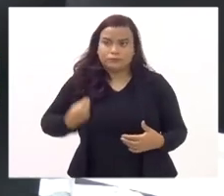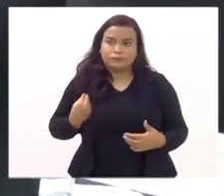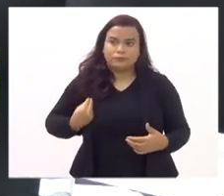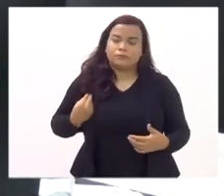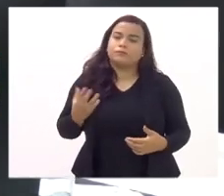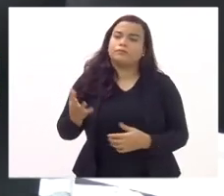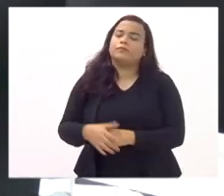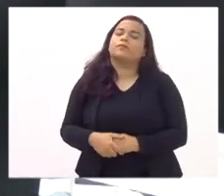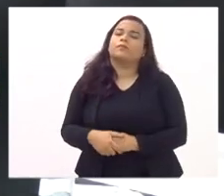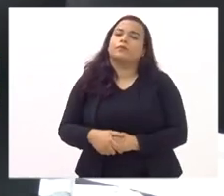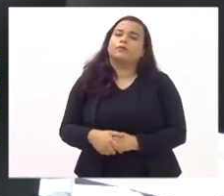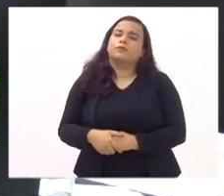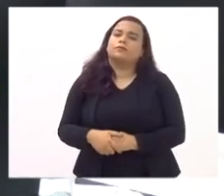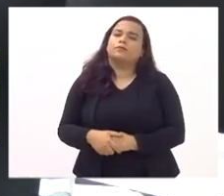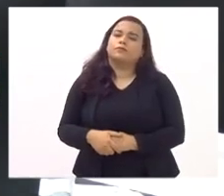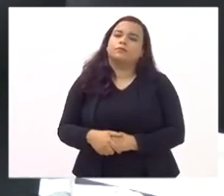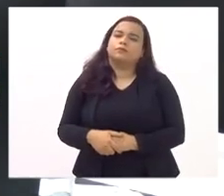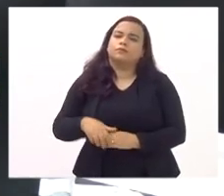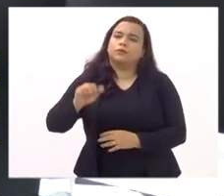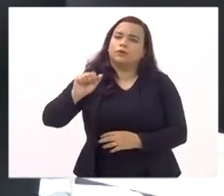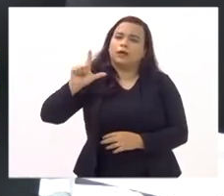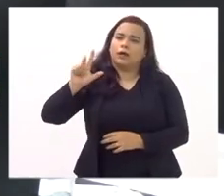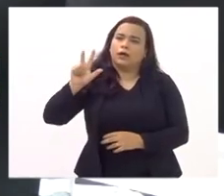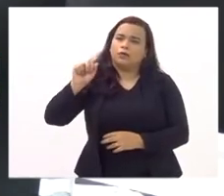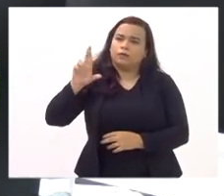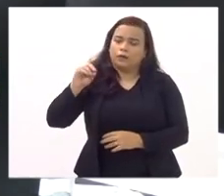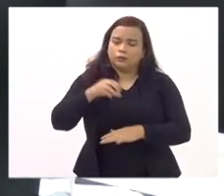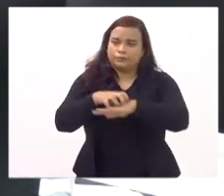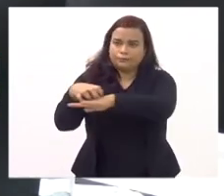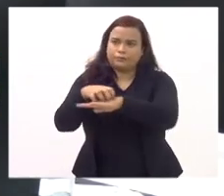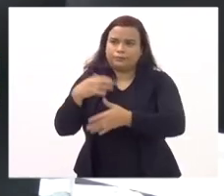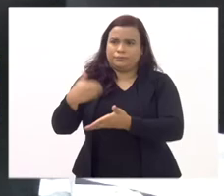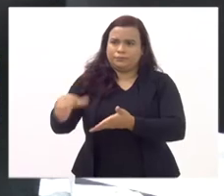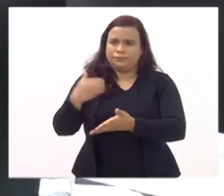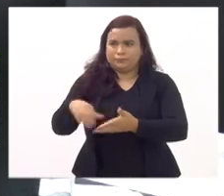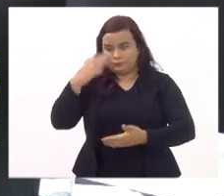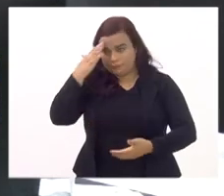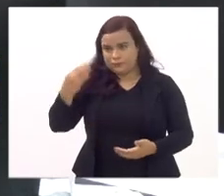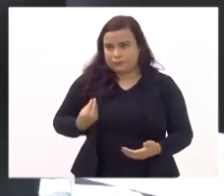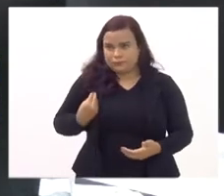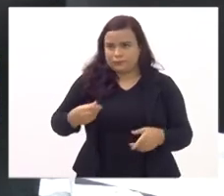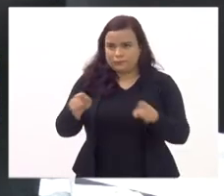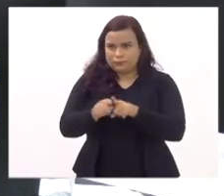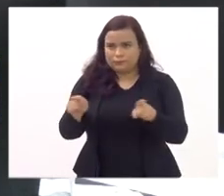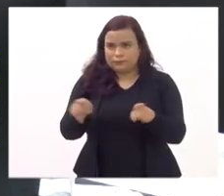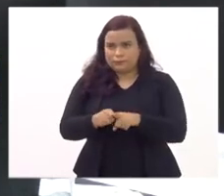presença. Álvaro, da Secretaria de Transportes, obrigado pela presença também.